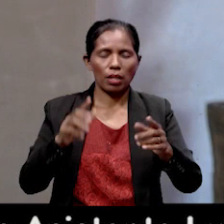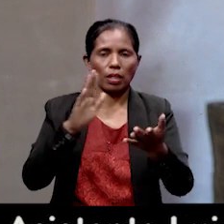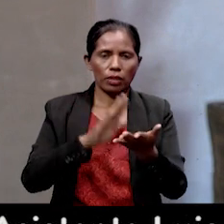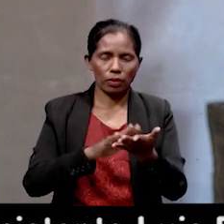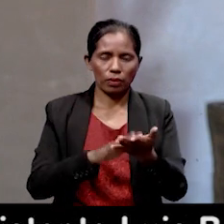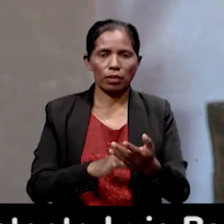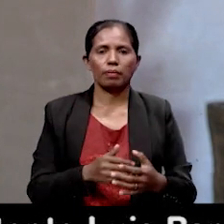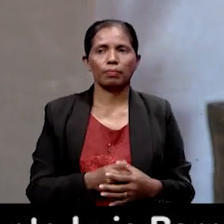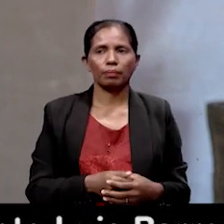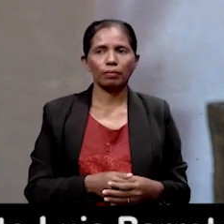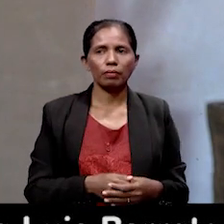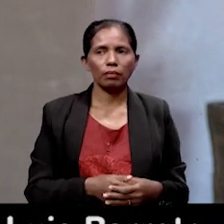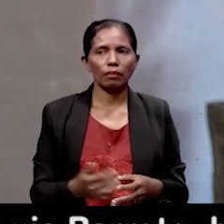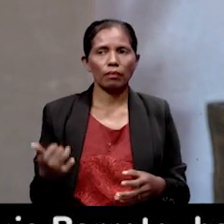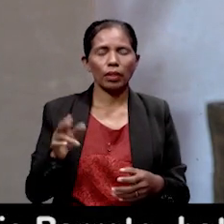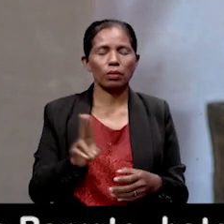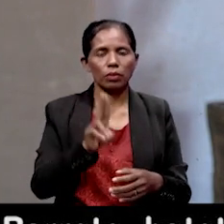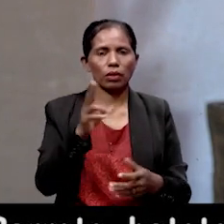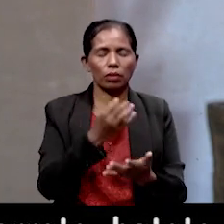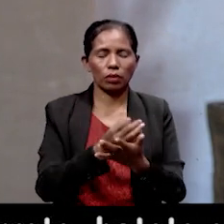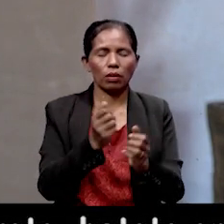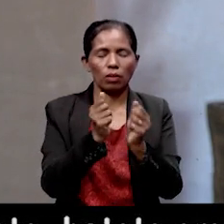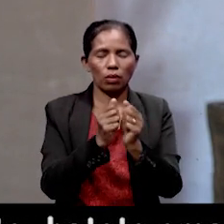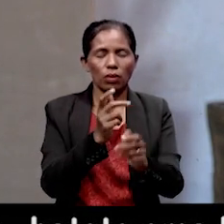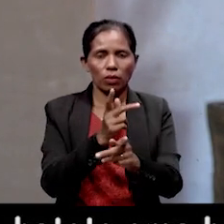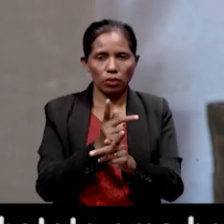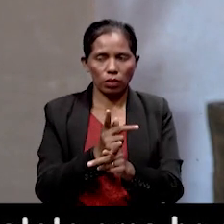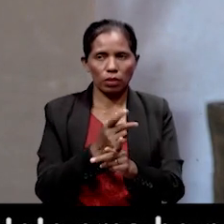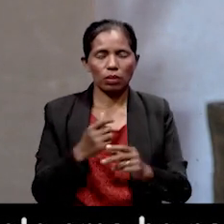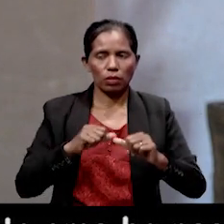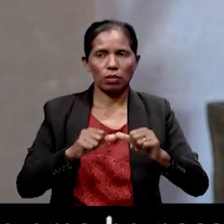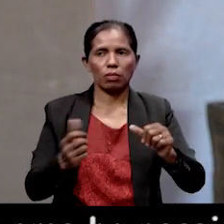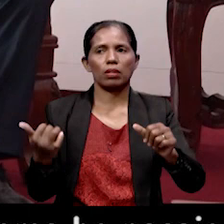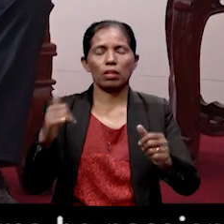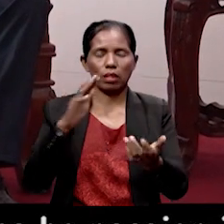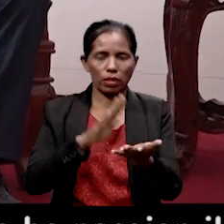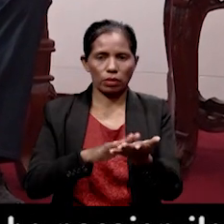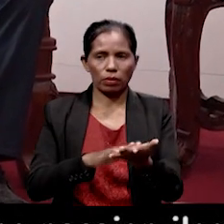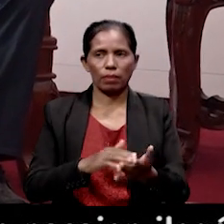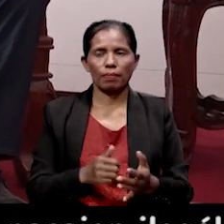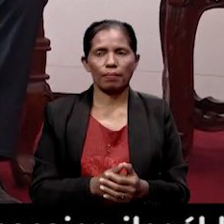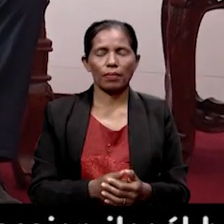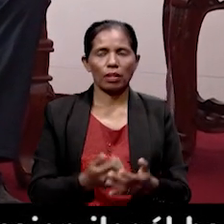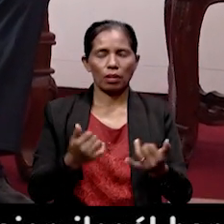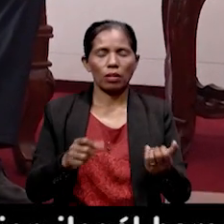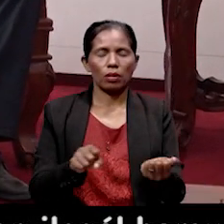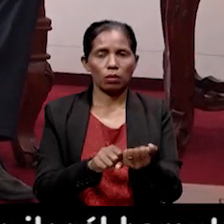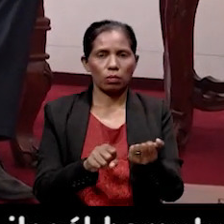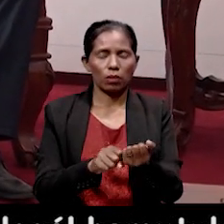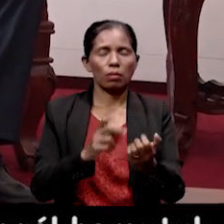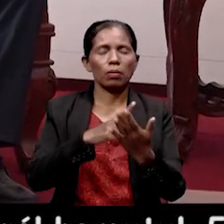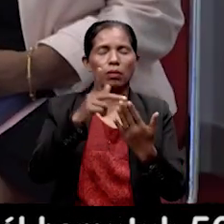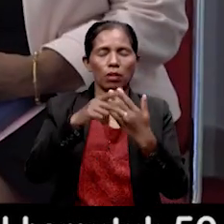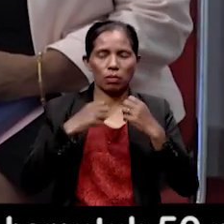sira usa o sandane o dia e sira mos continua fila fali sira estudo Nunemos apoio ba programa